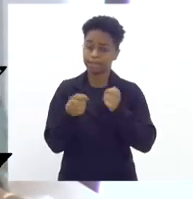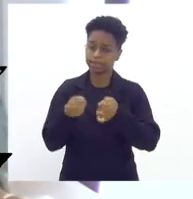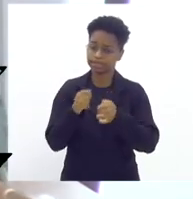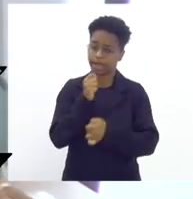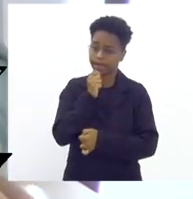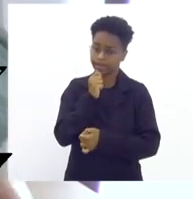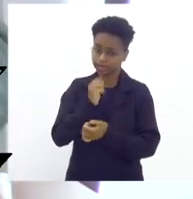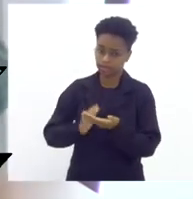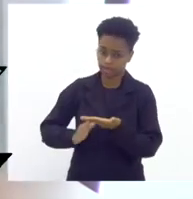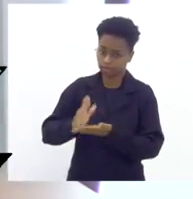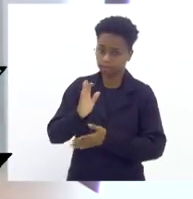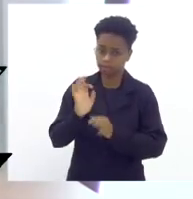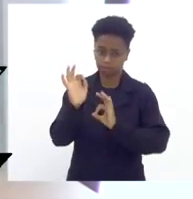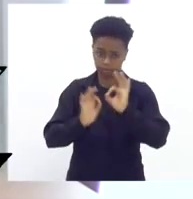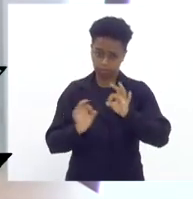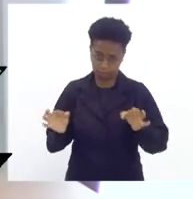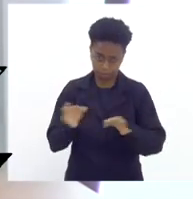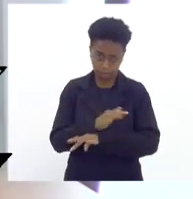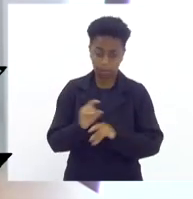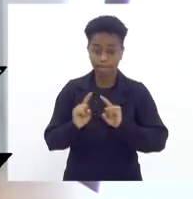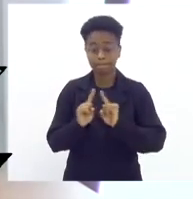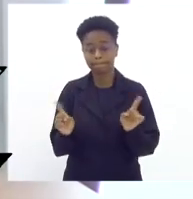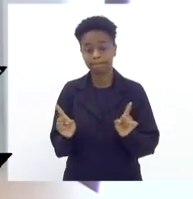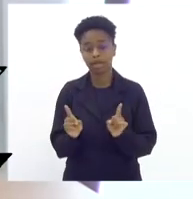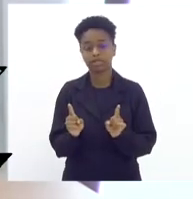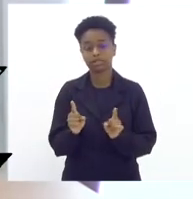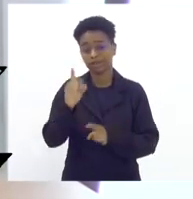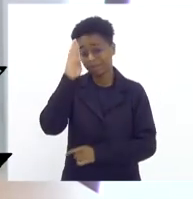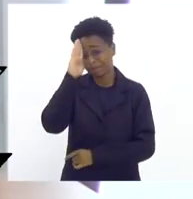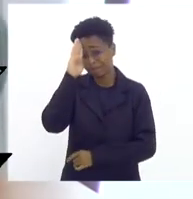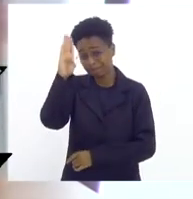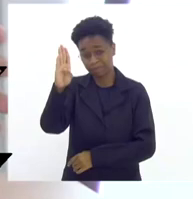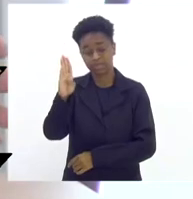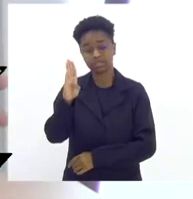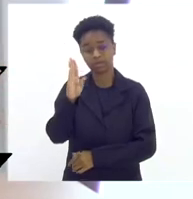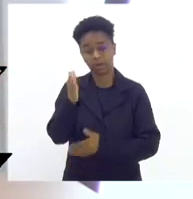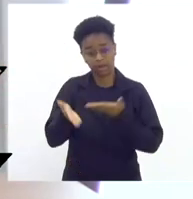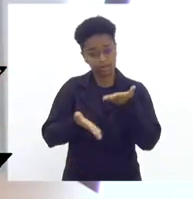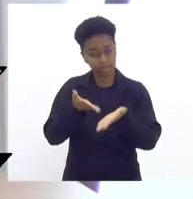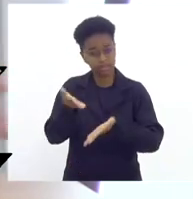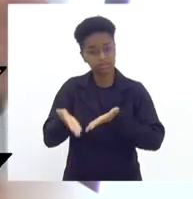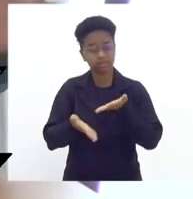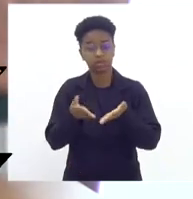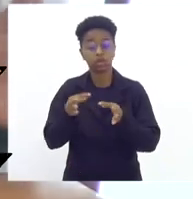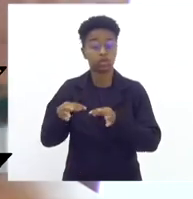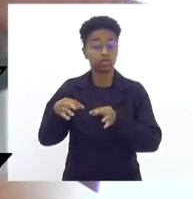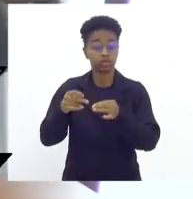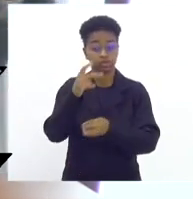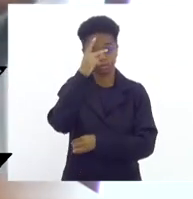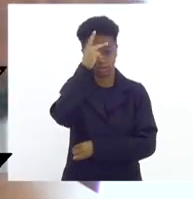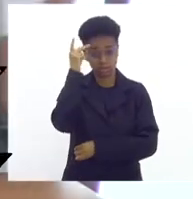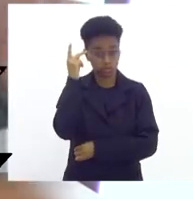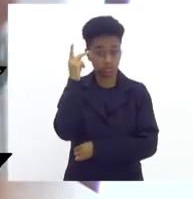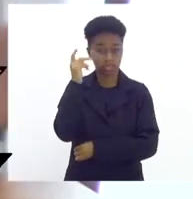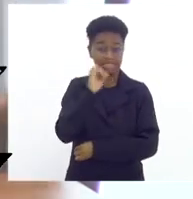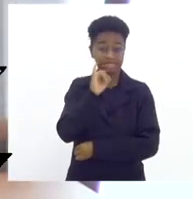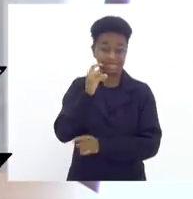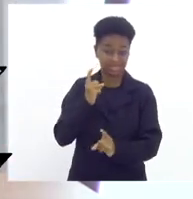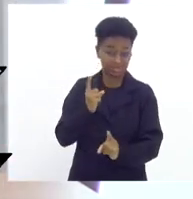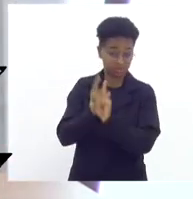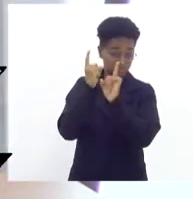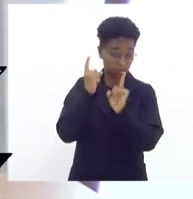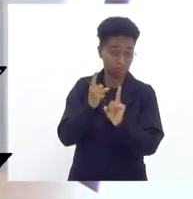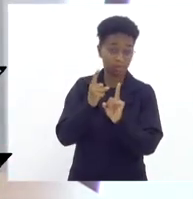regulamentada lá pelo Governo Federal mas é prioridade todos os trabalhadores que foram é flagrados